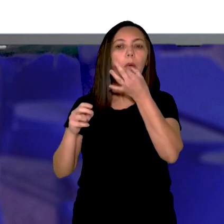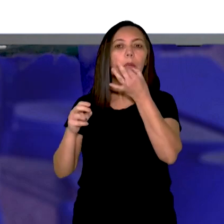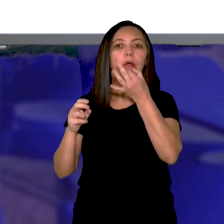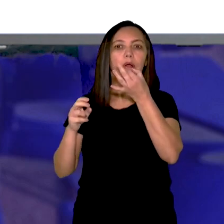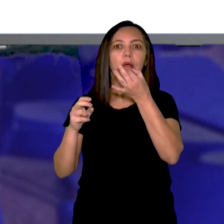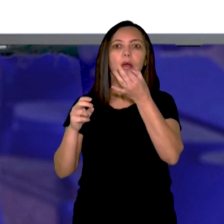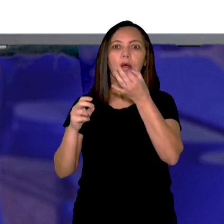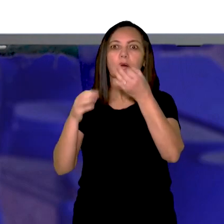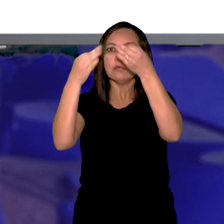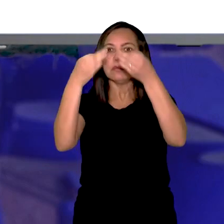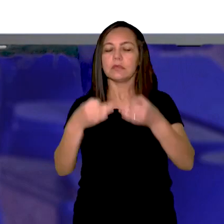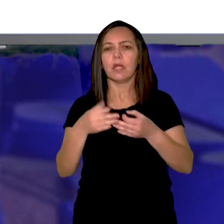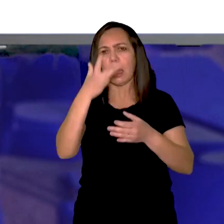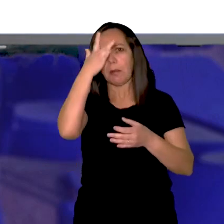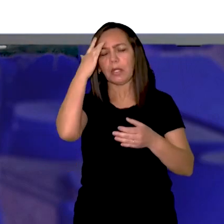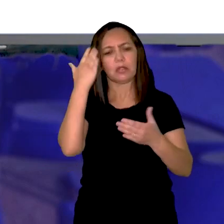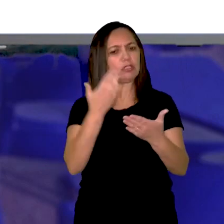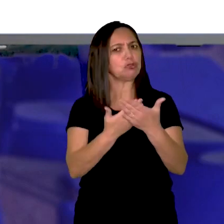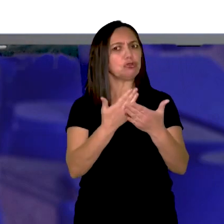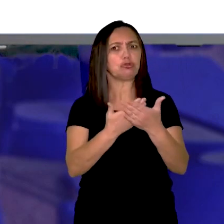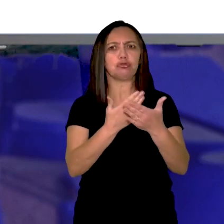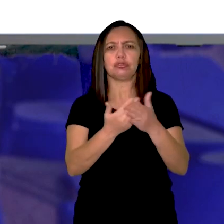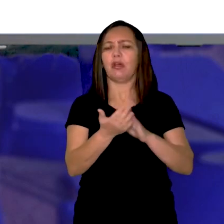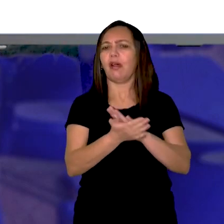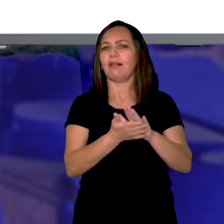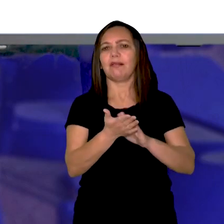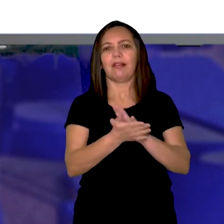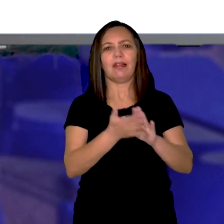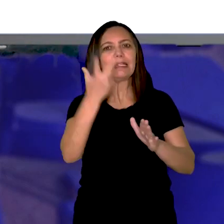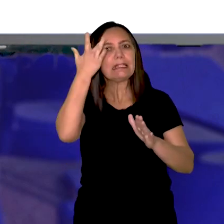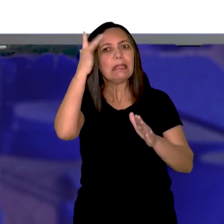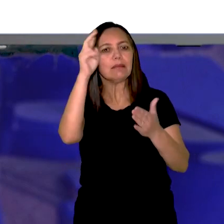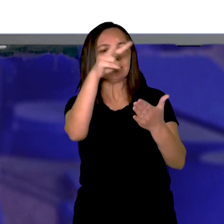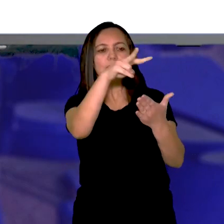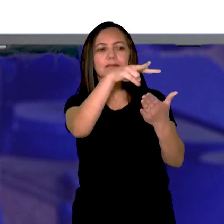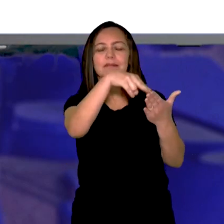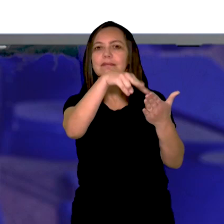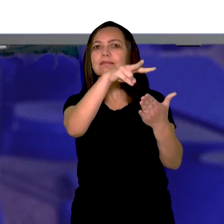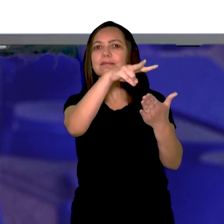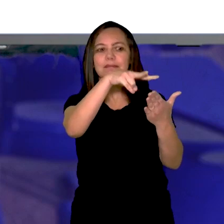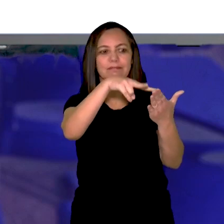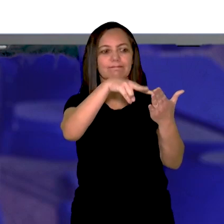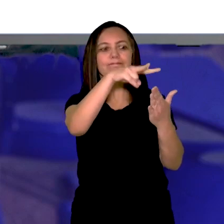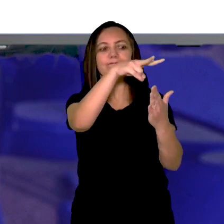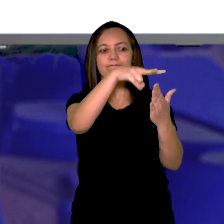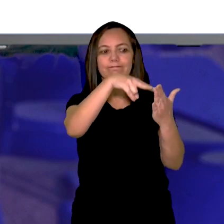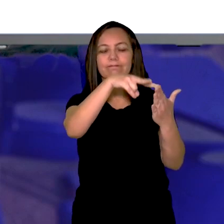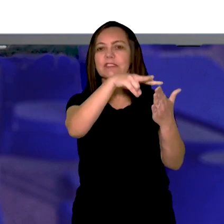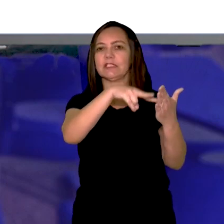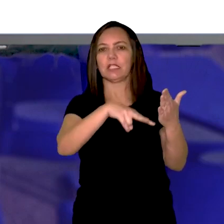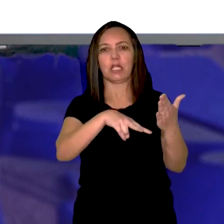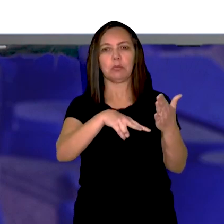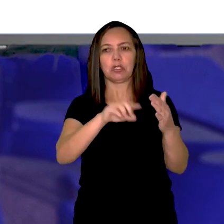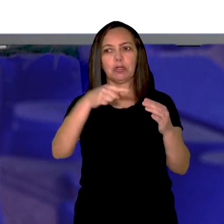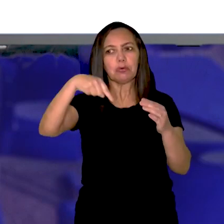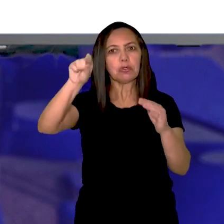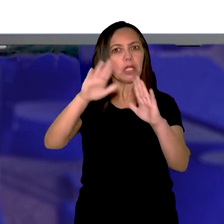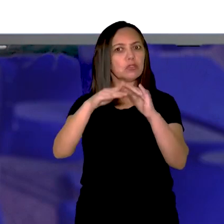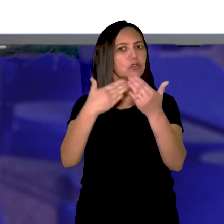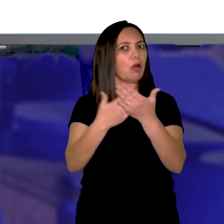É uma pessoa que não tem estudo, que não tem o hábito da leitura, que não tem uma